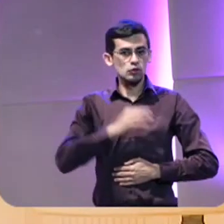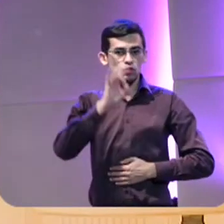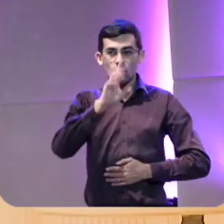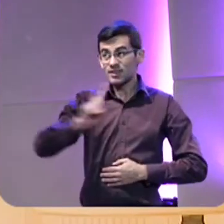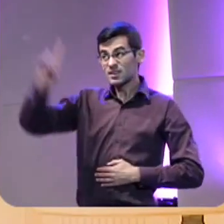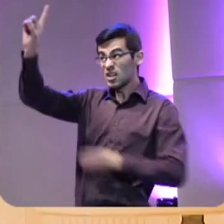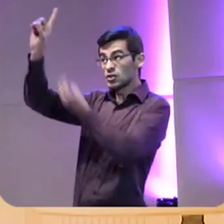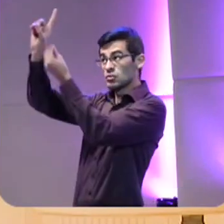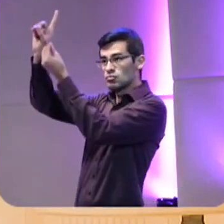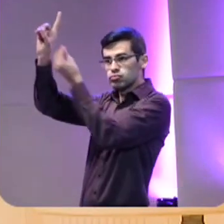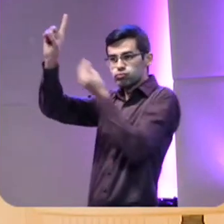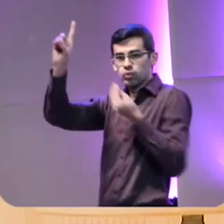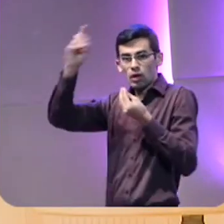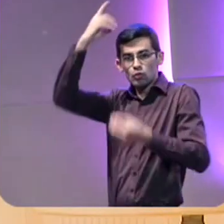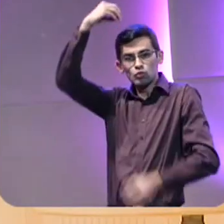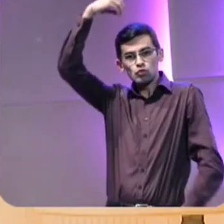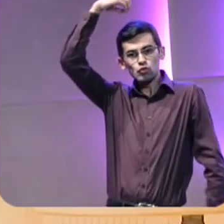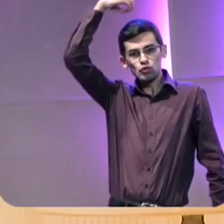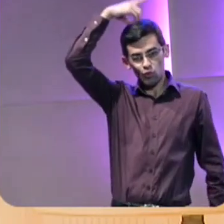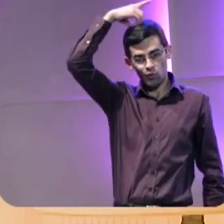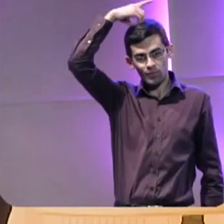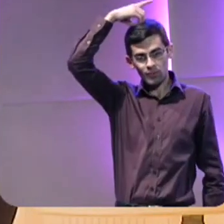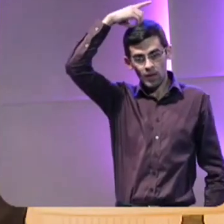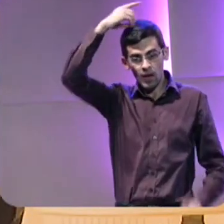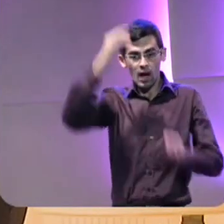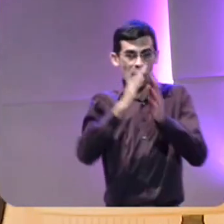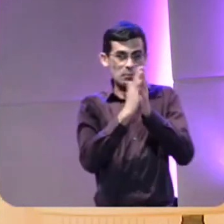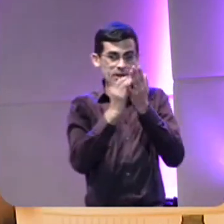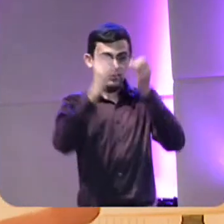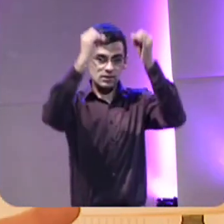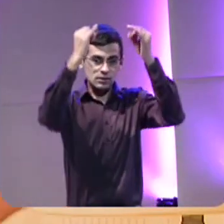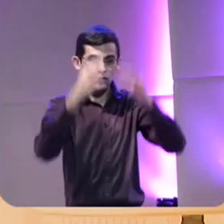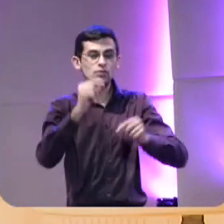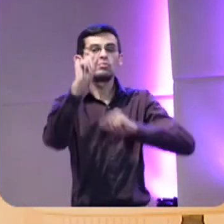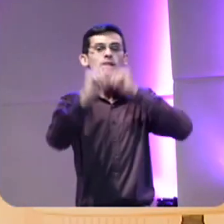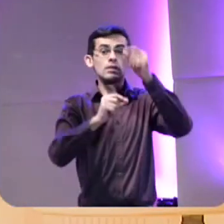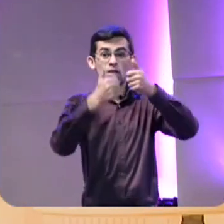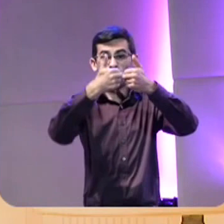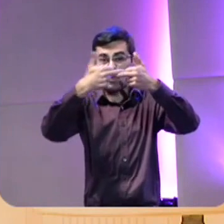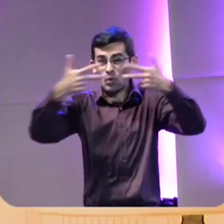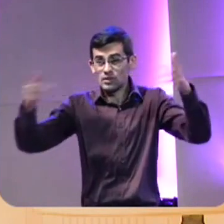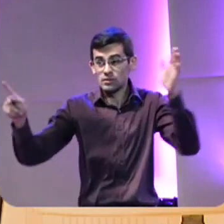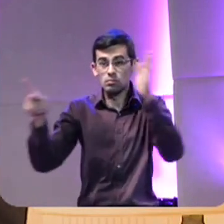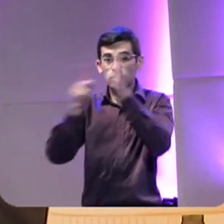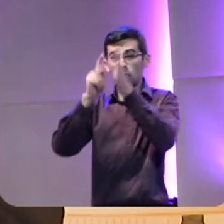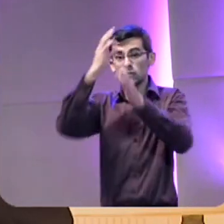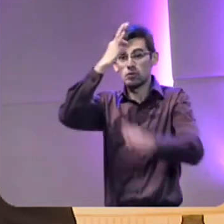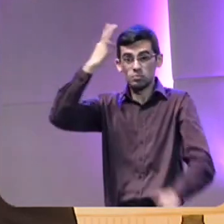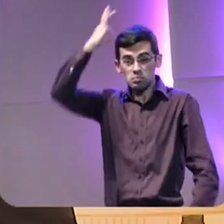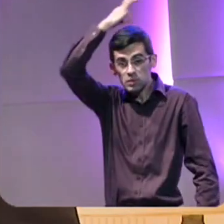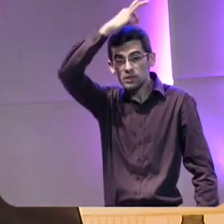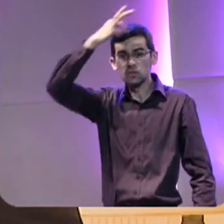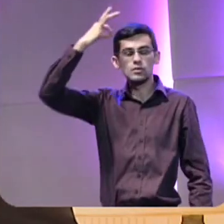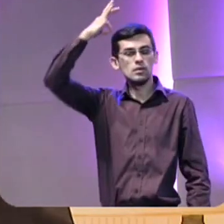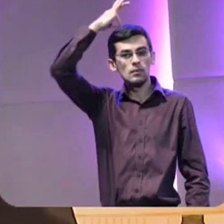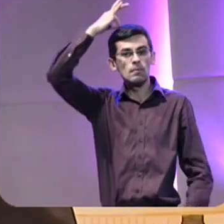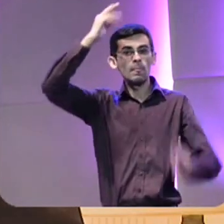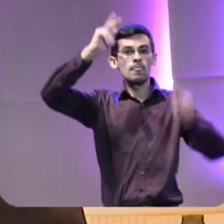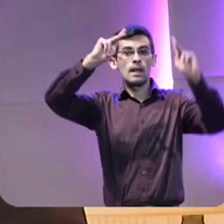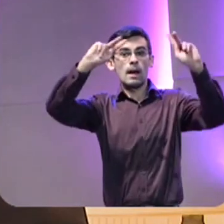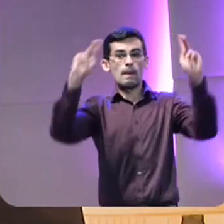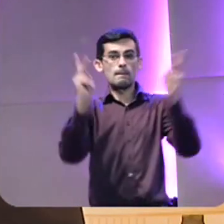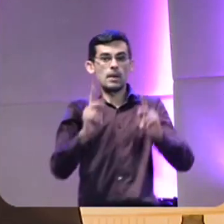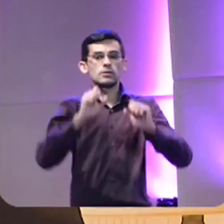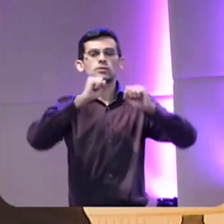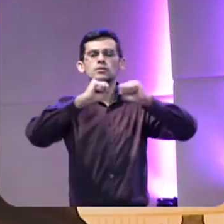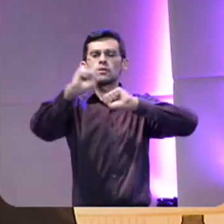é um dom espiritual. Na verdade, a Bíblia chama de fruto do Espírito essa paz. É a paz que o